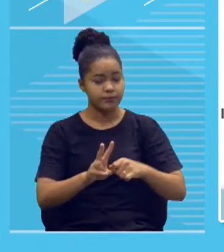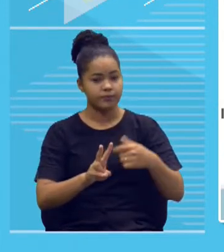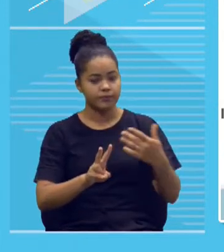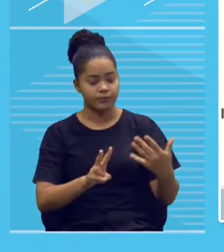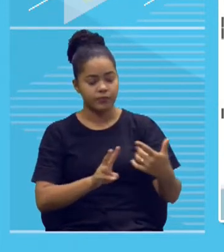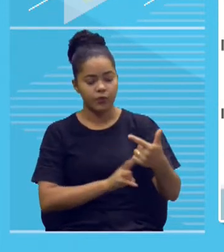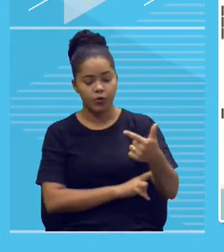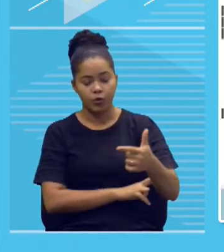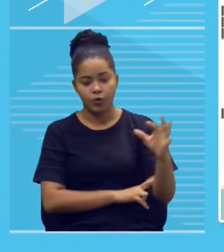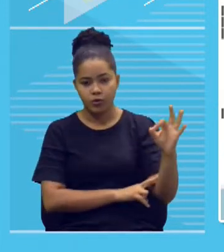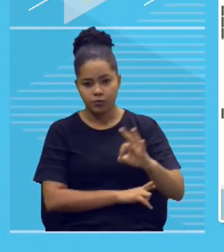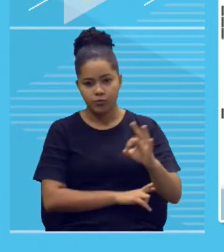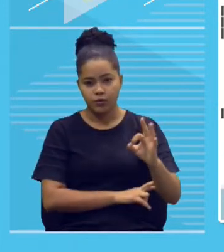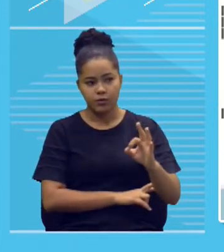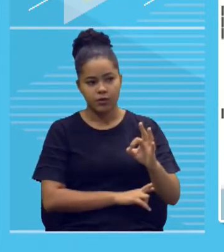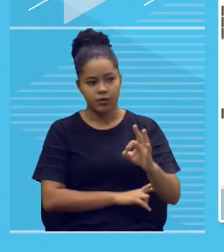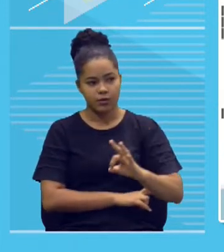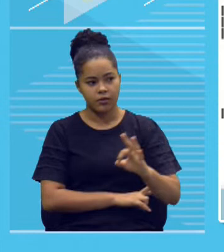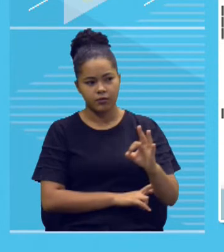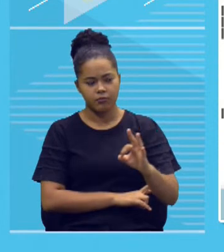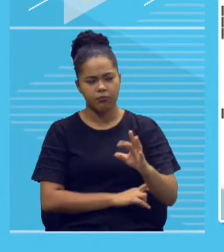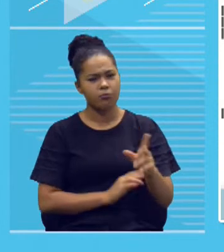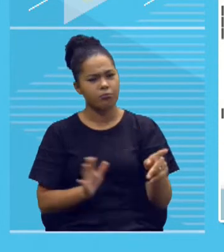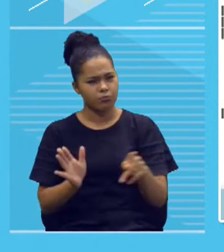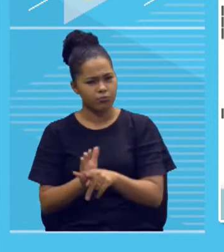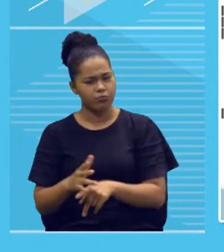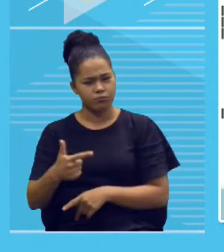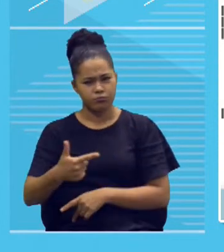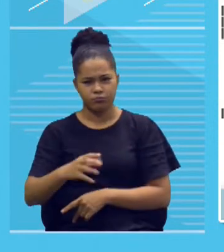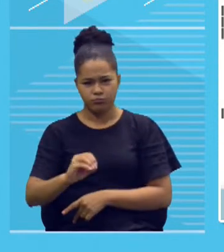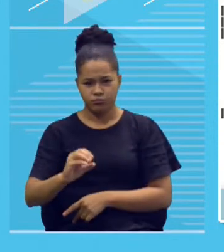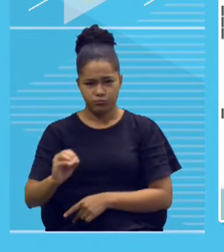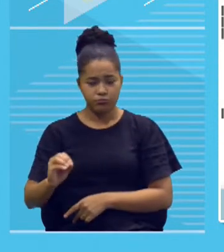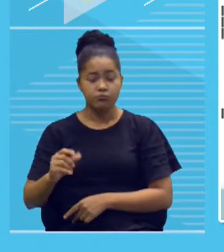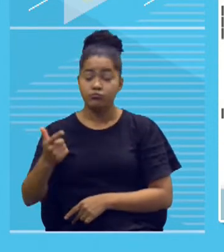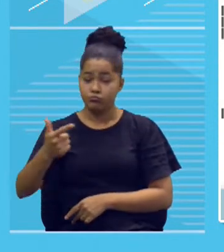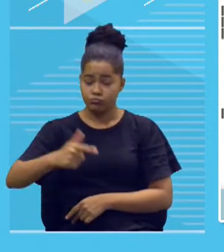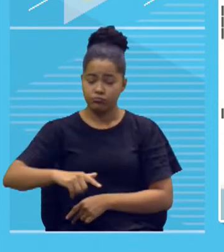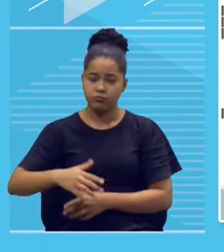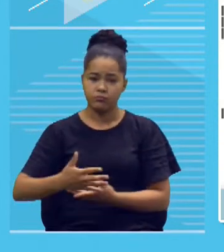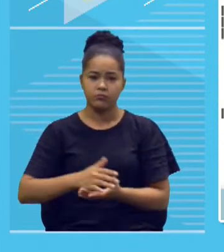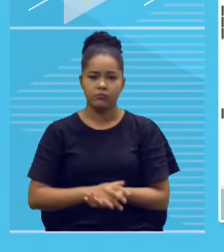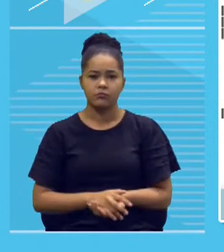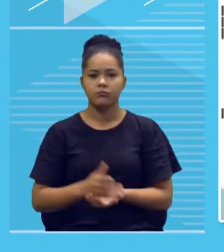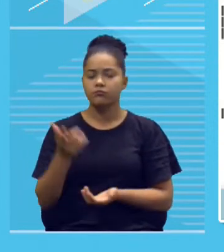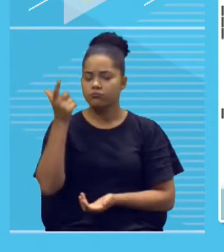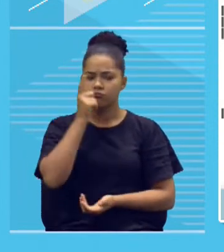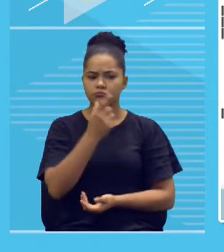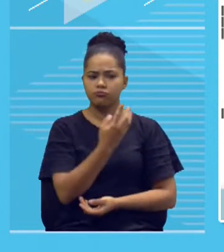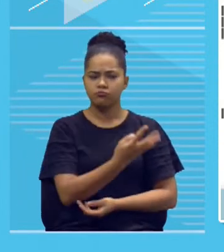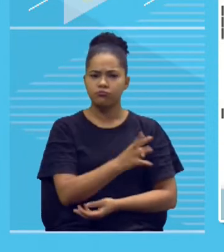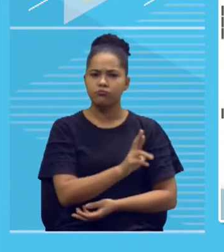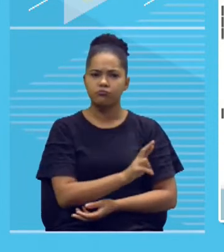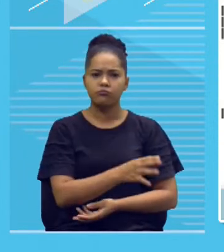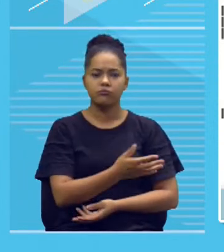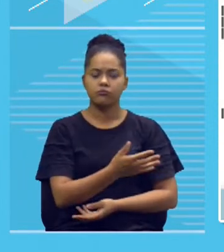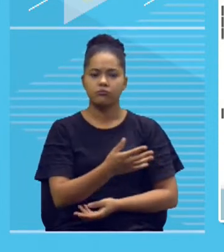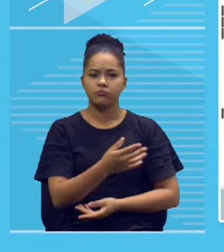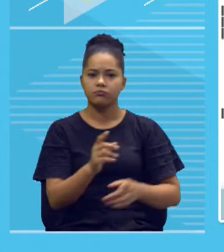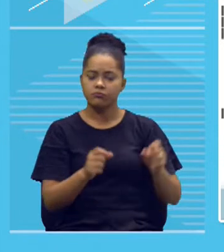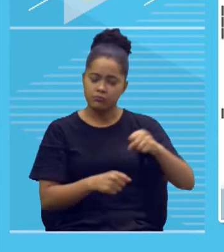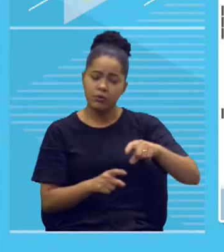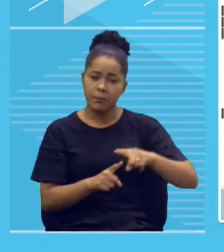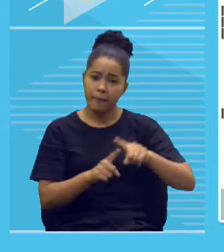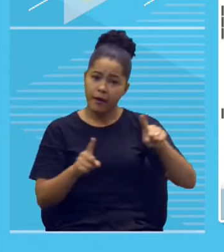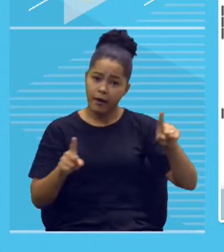mais de 200 de novo hoje professor mas ele não já ganhou quatro reais ganhou mas o nosso sistema de